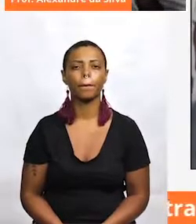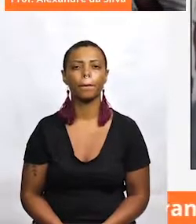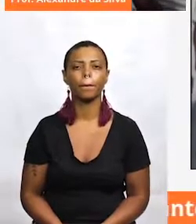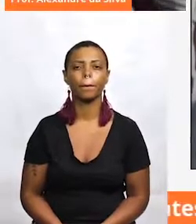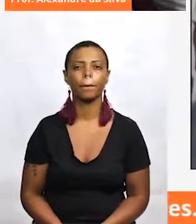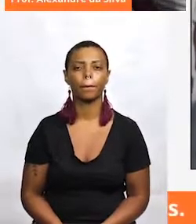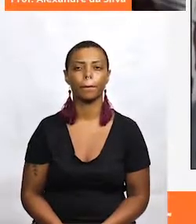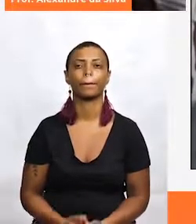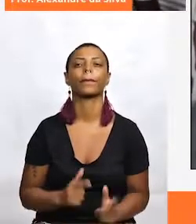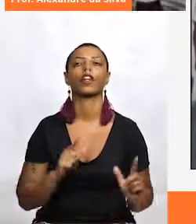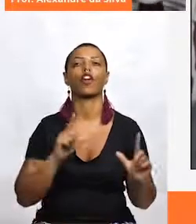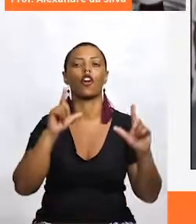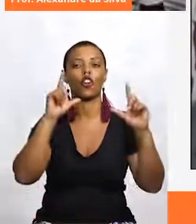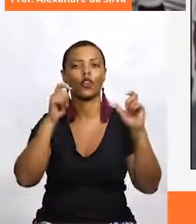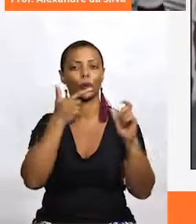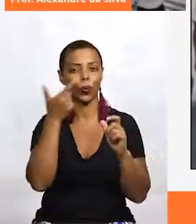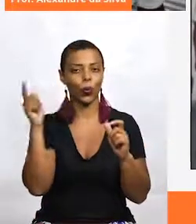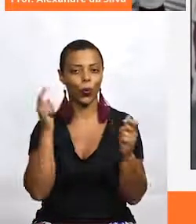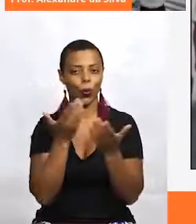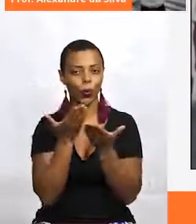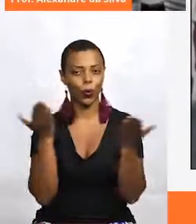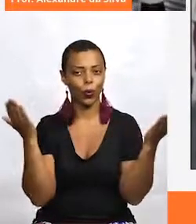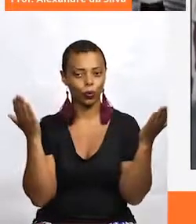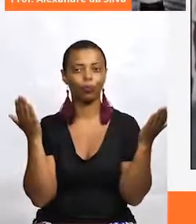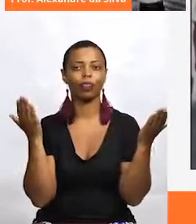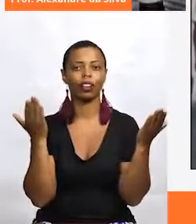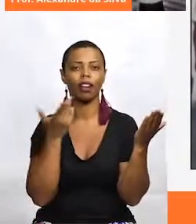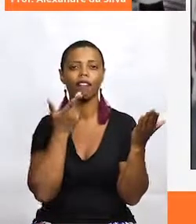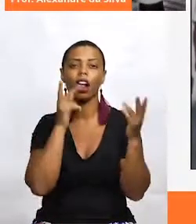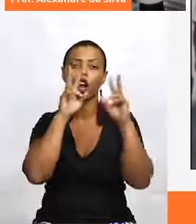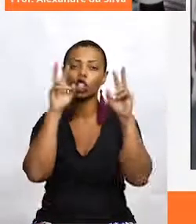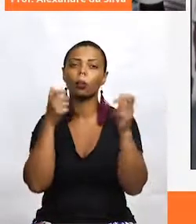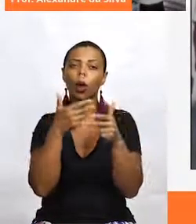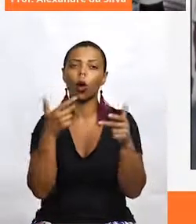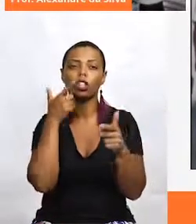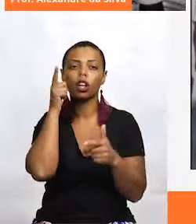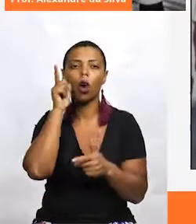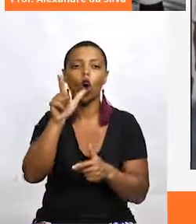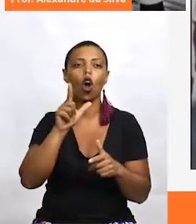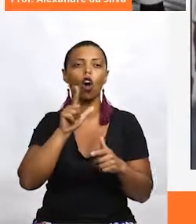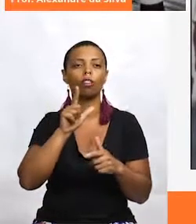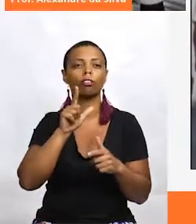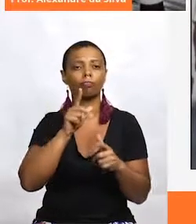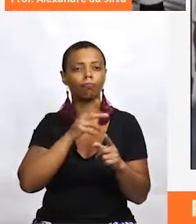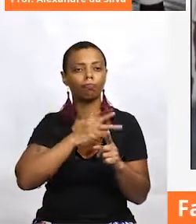Essa outra foto, ela já fala um pouquinho das conquistas, né?